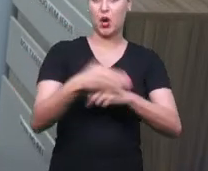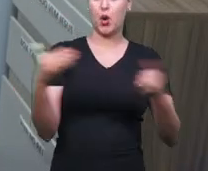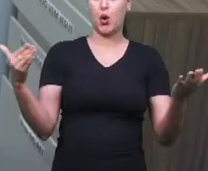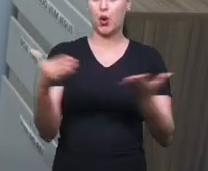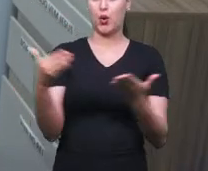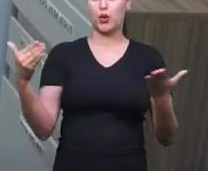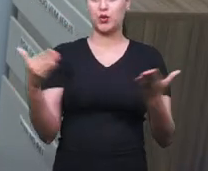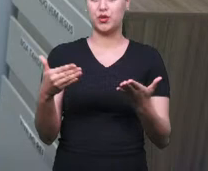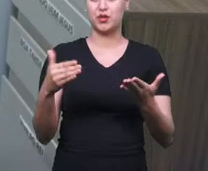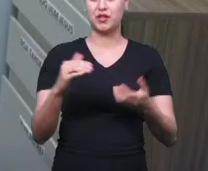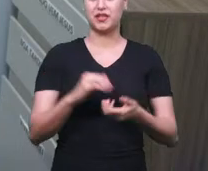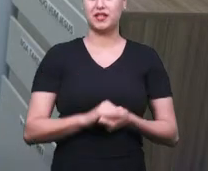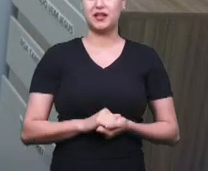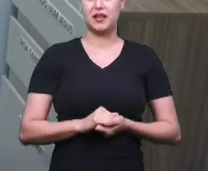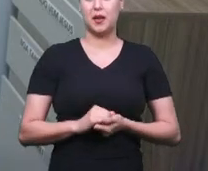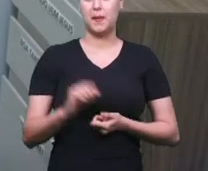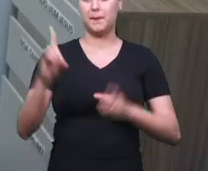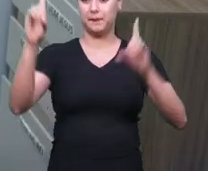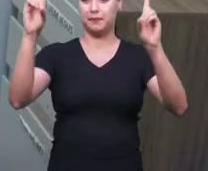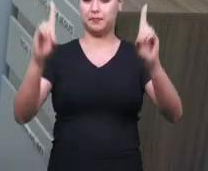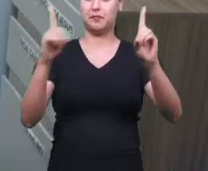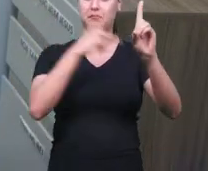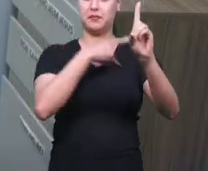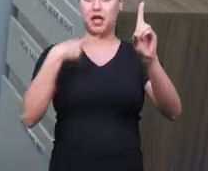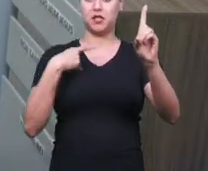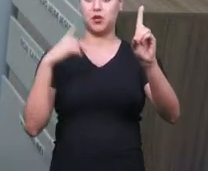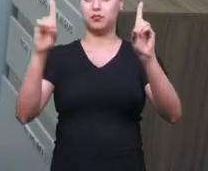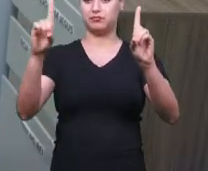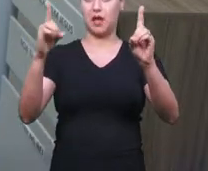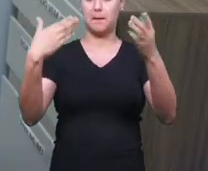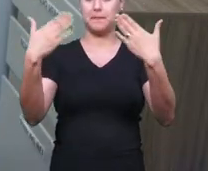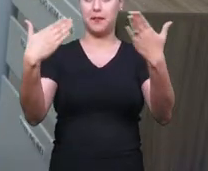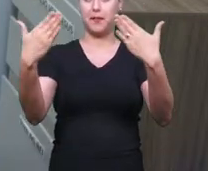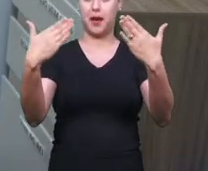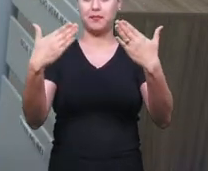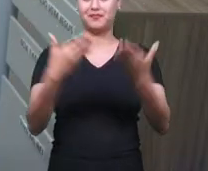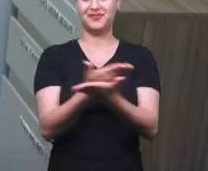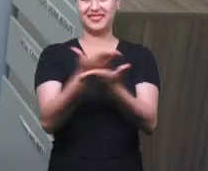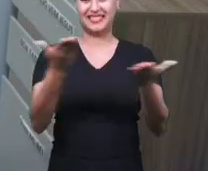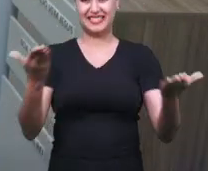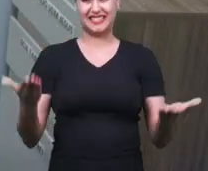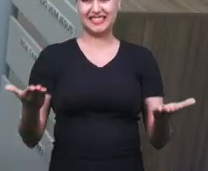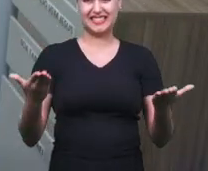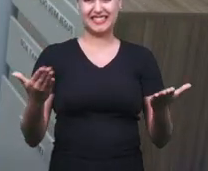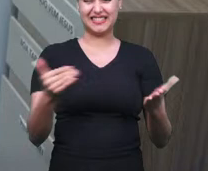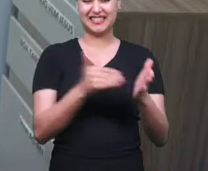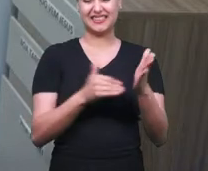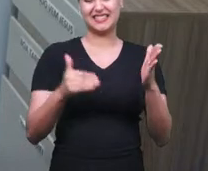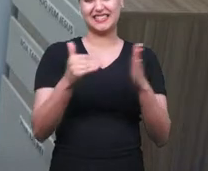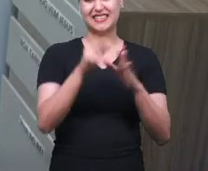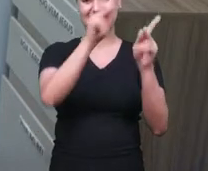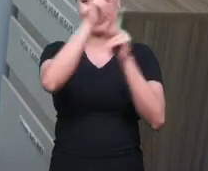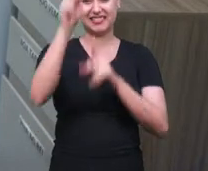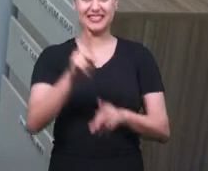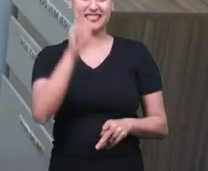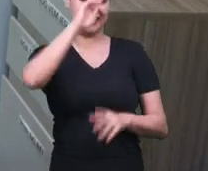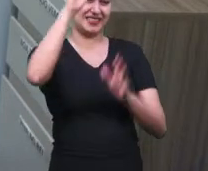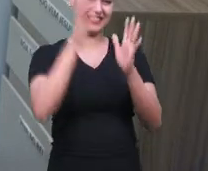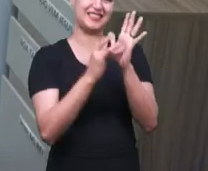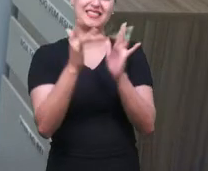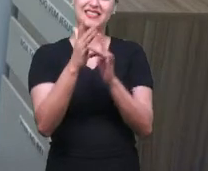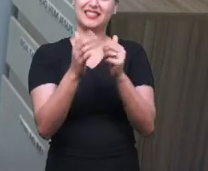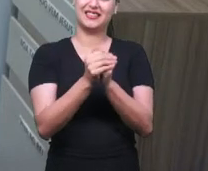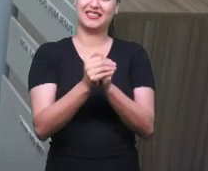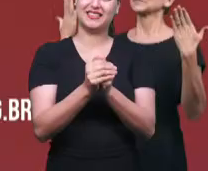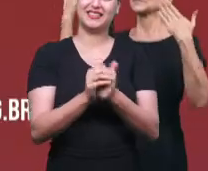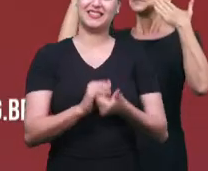o programa de Pastor para Pastor. E nós desejamos a todos, queridos, amados, amigos, irmãos, a paz do Senhor Jesus.